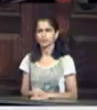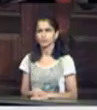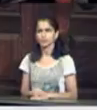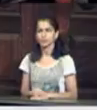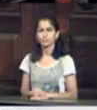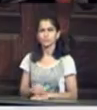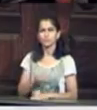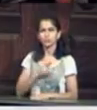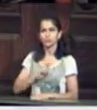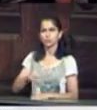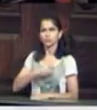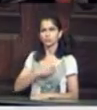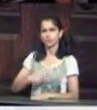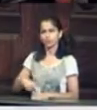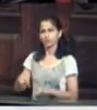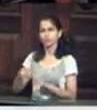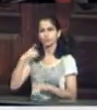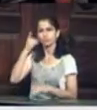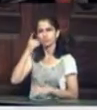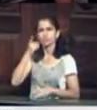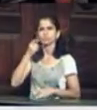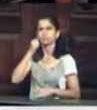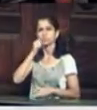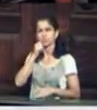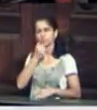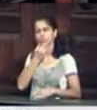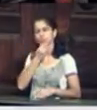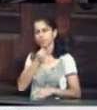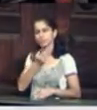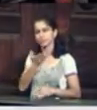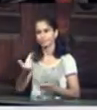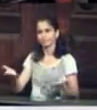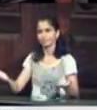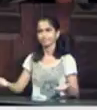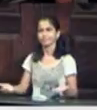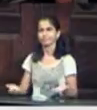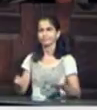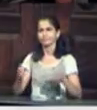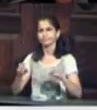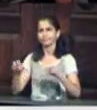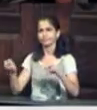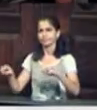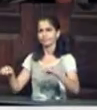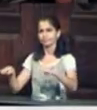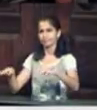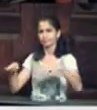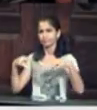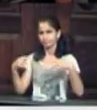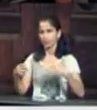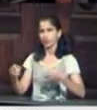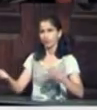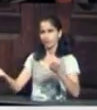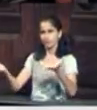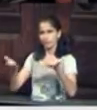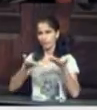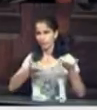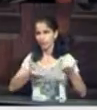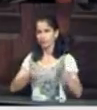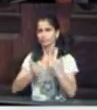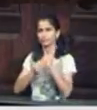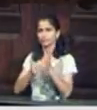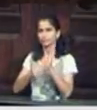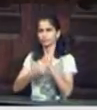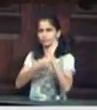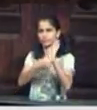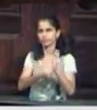Senhor presidente, demais deputados aqui presentes, população que vem aqui lutar pelo seu justo direito ao